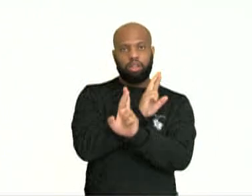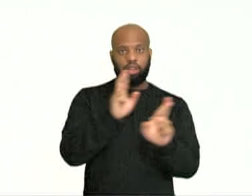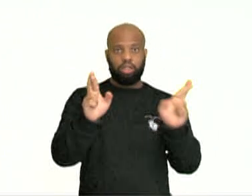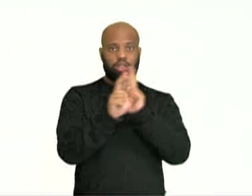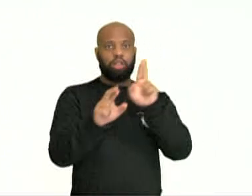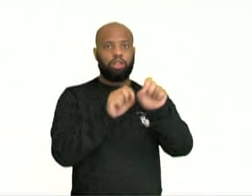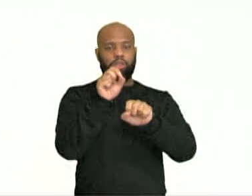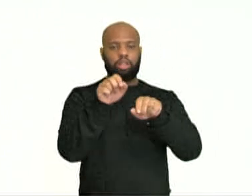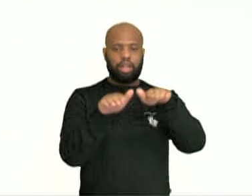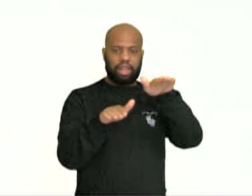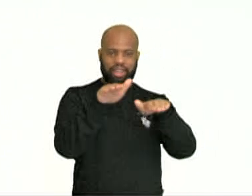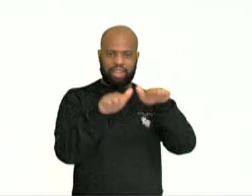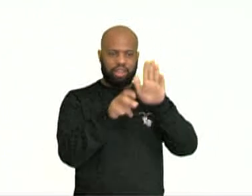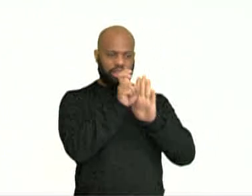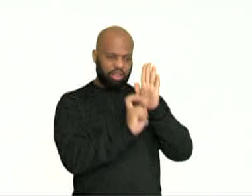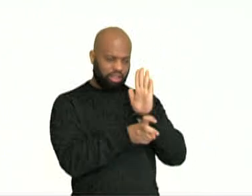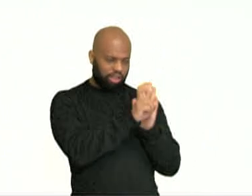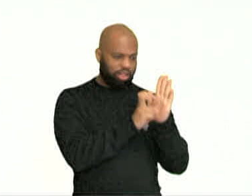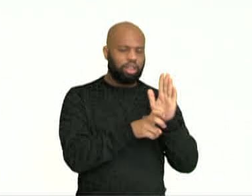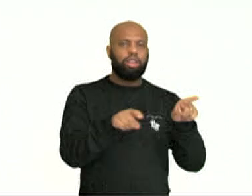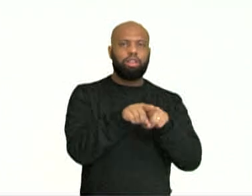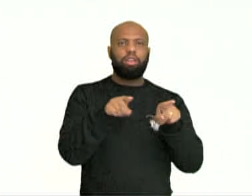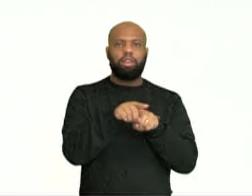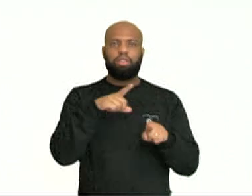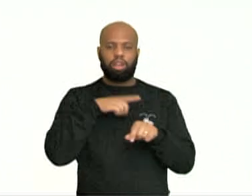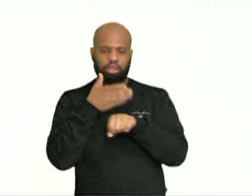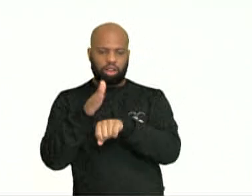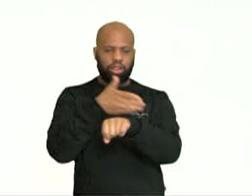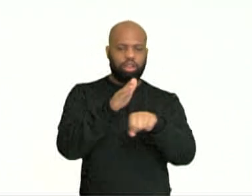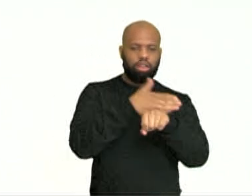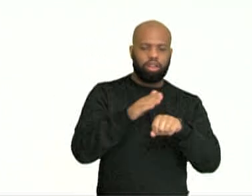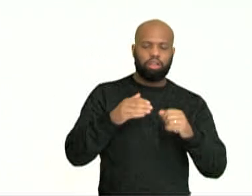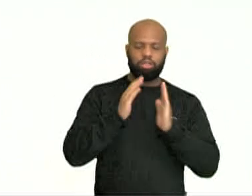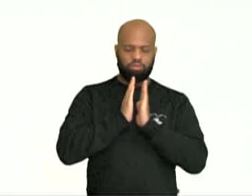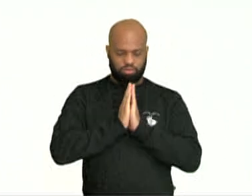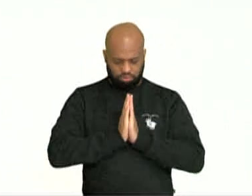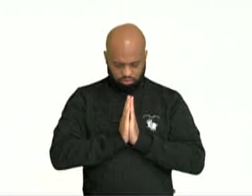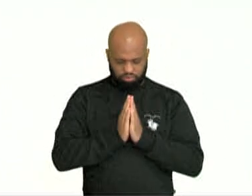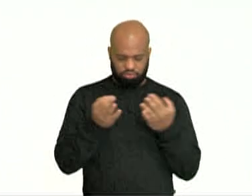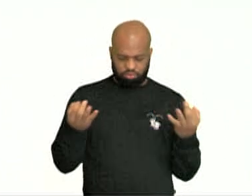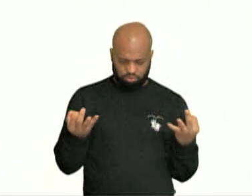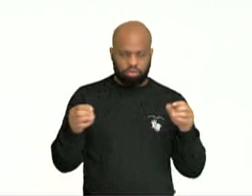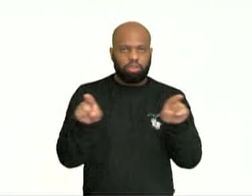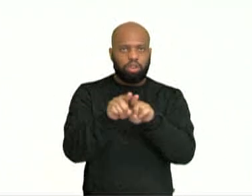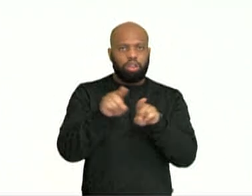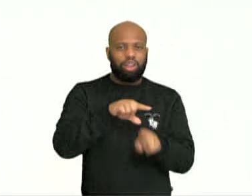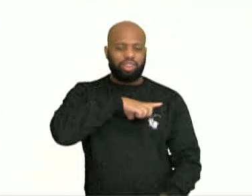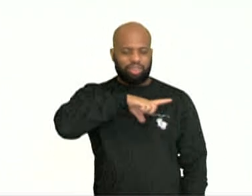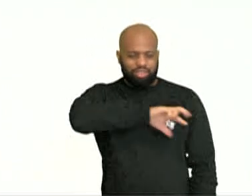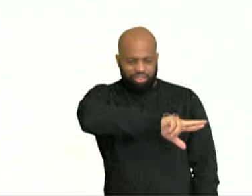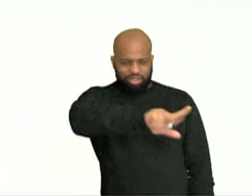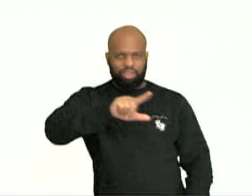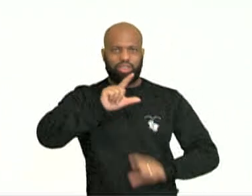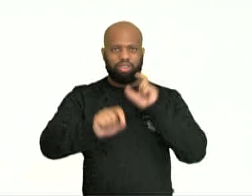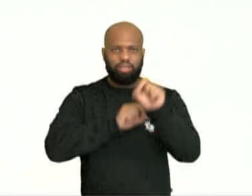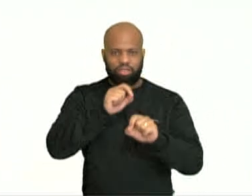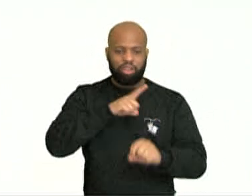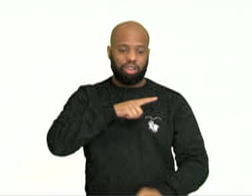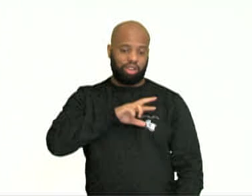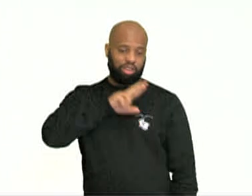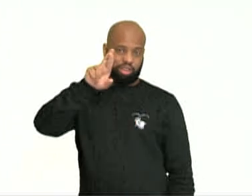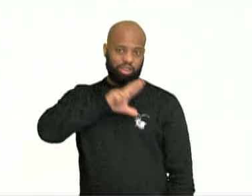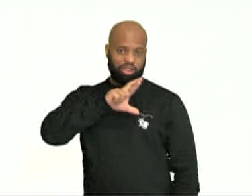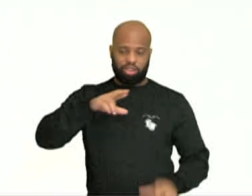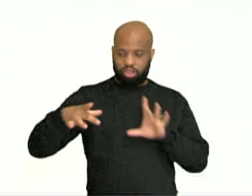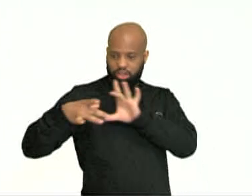ao equilíbrio energético, às práticas meditativas, muitas vezes associadas a práticas